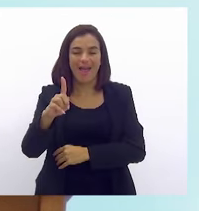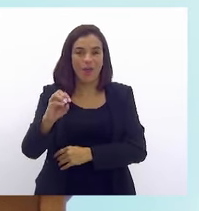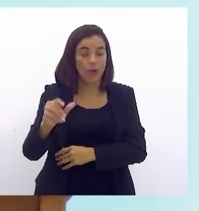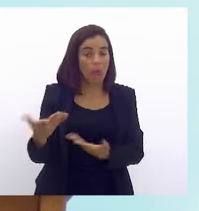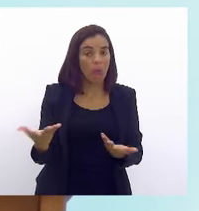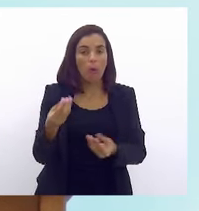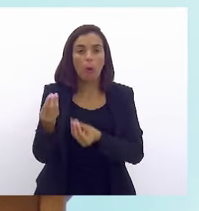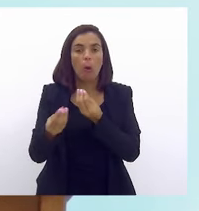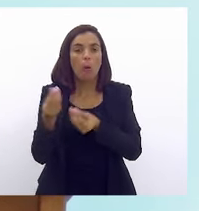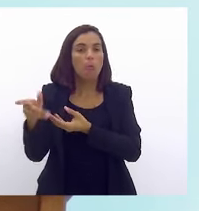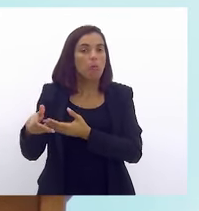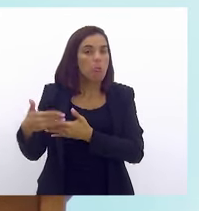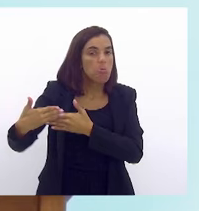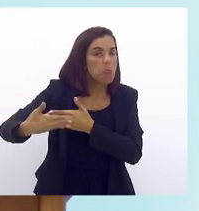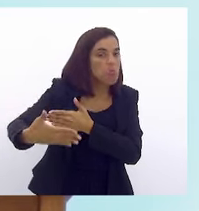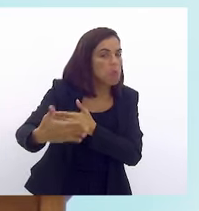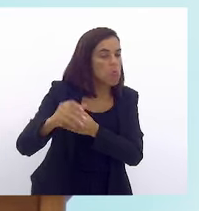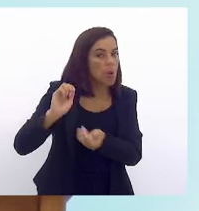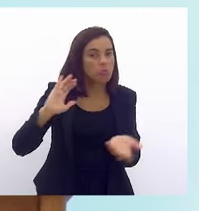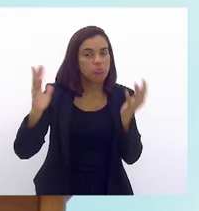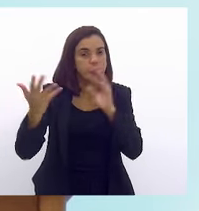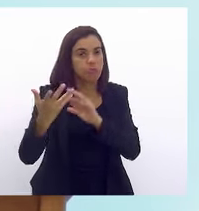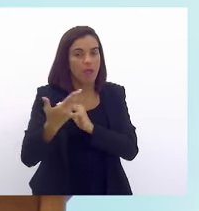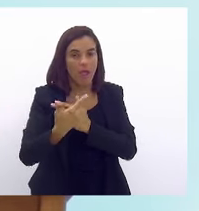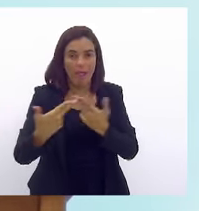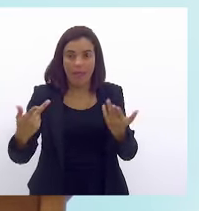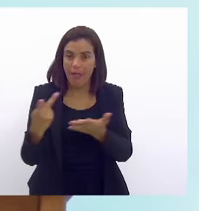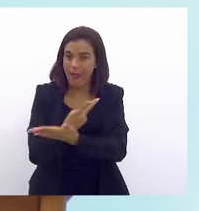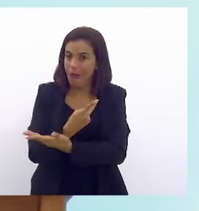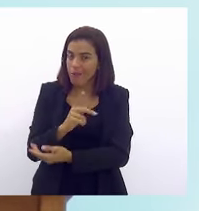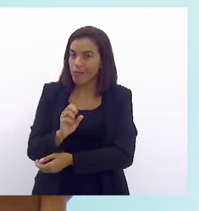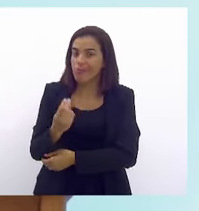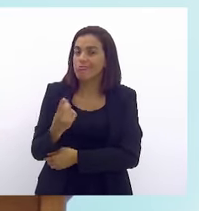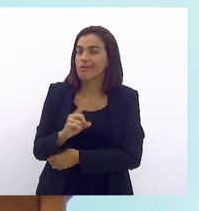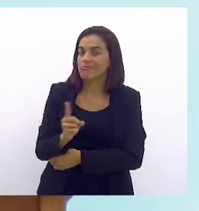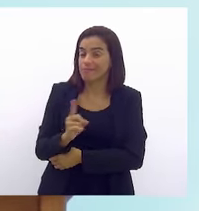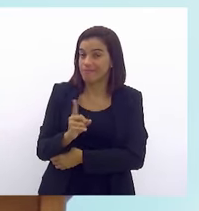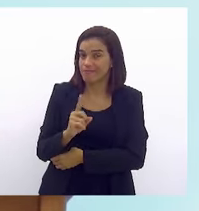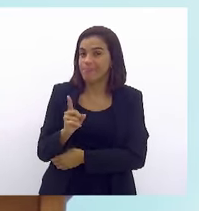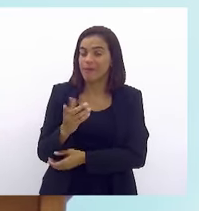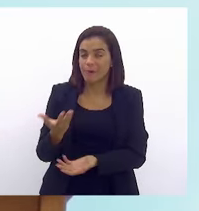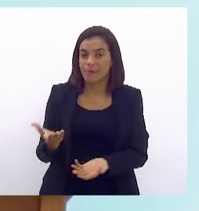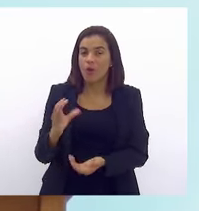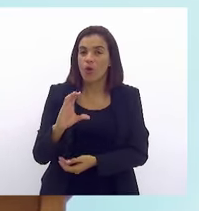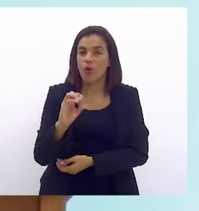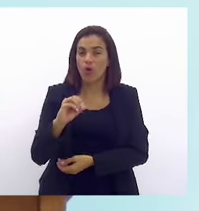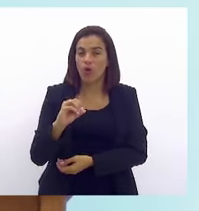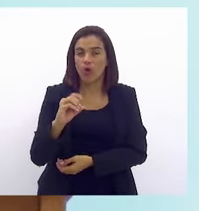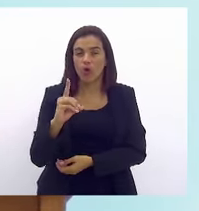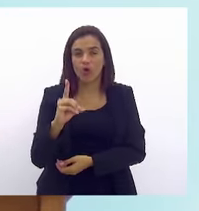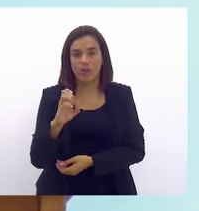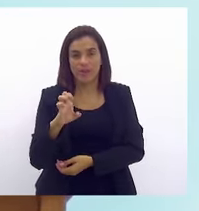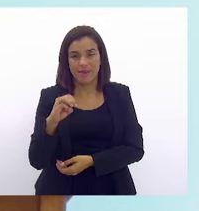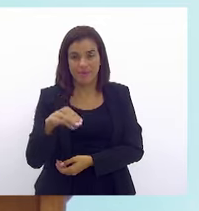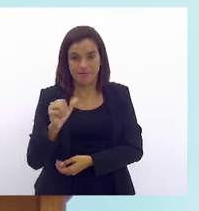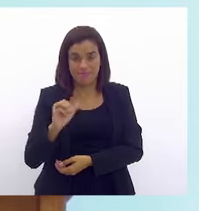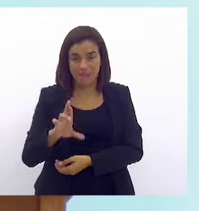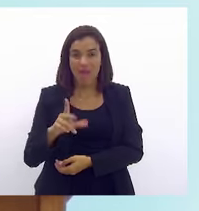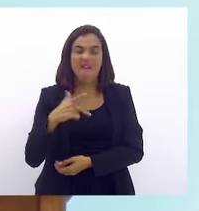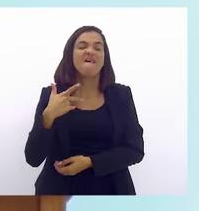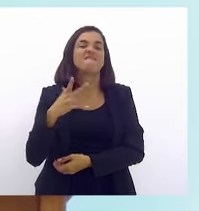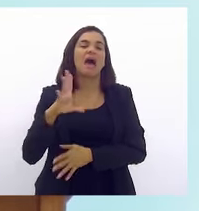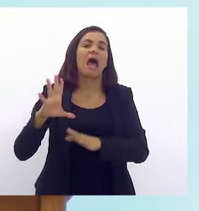causaria alguma coisa errada ou não. Então, é outra coisa que a Codemar tem mania de dizer que vai sanear